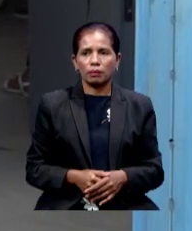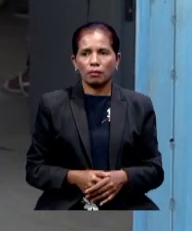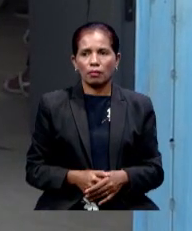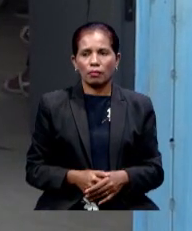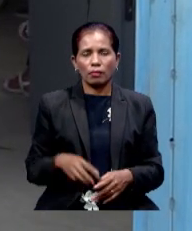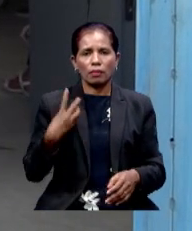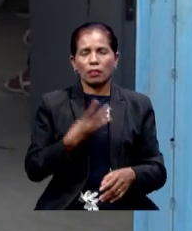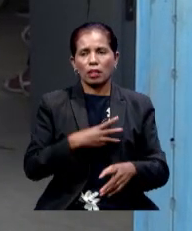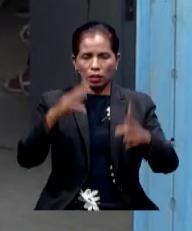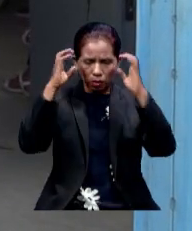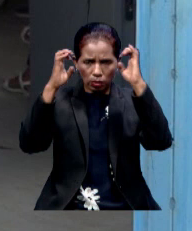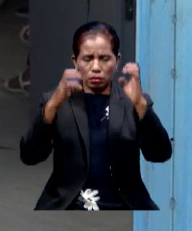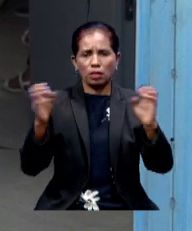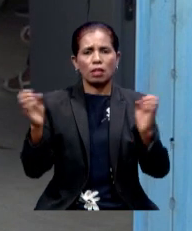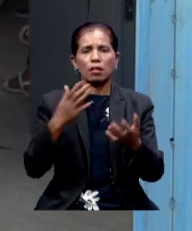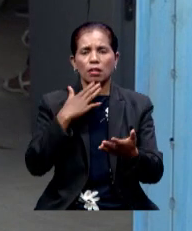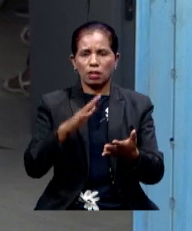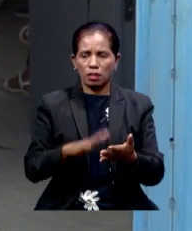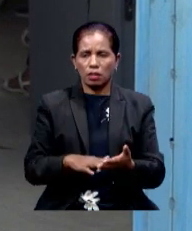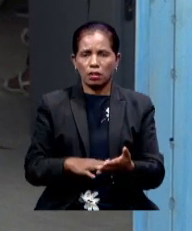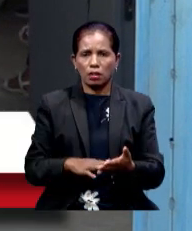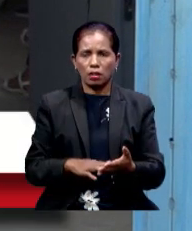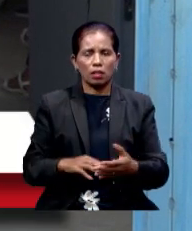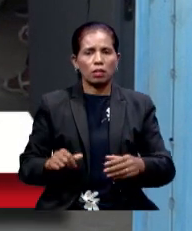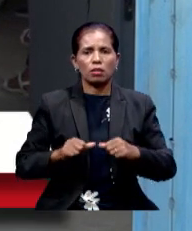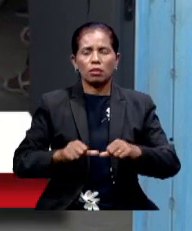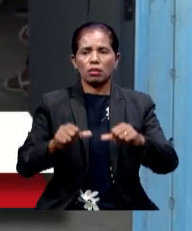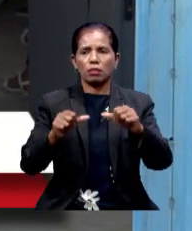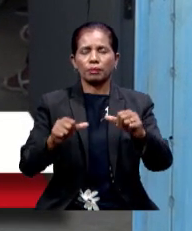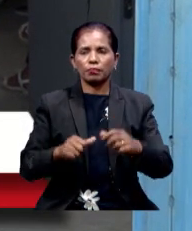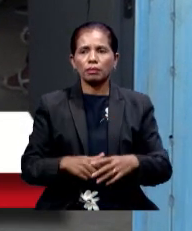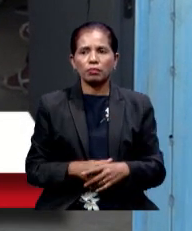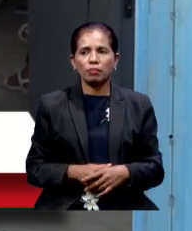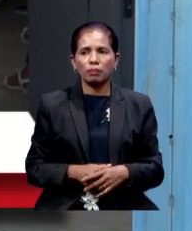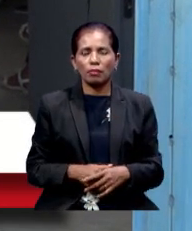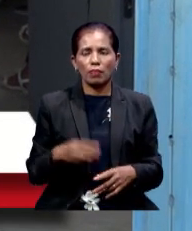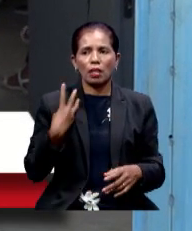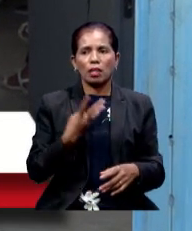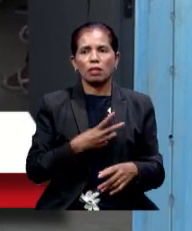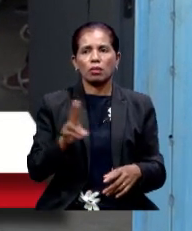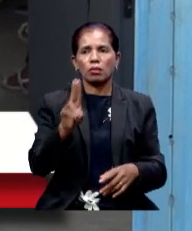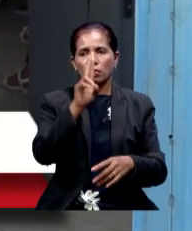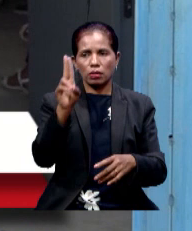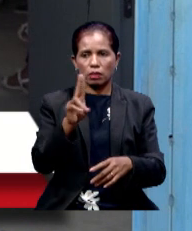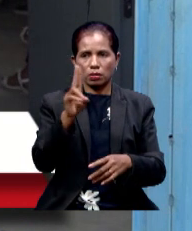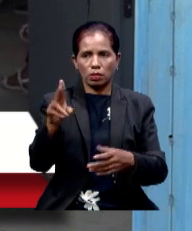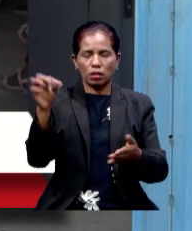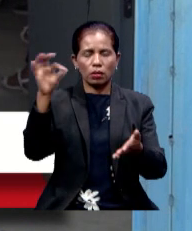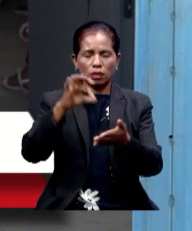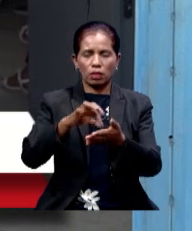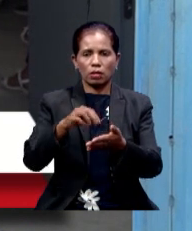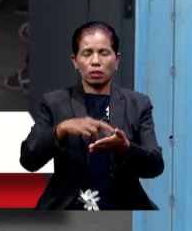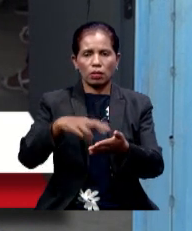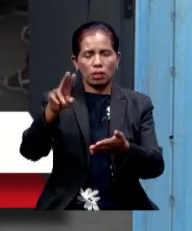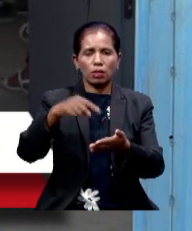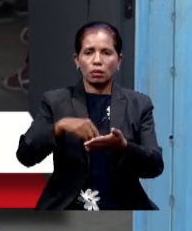é educação é lá dia, lá ao lado dia, isso usa a máquina de correção para o ponto